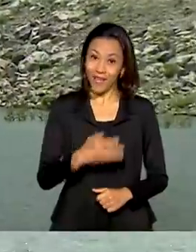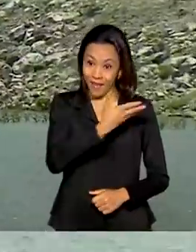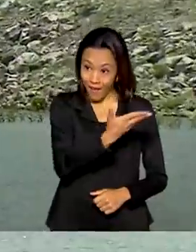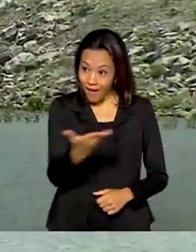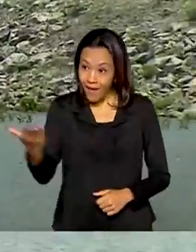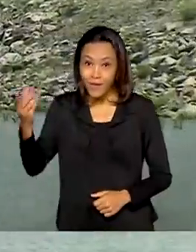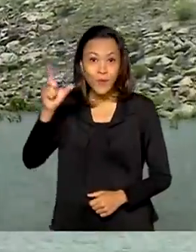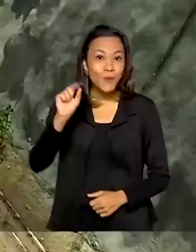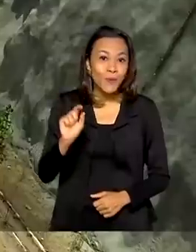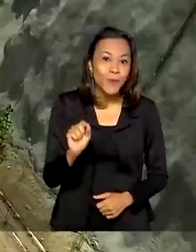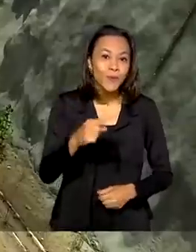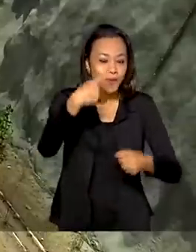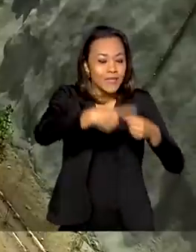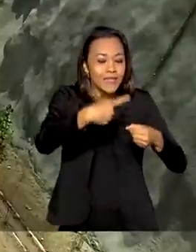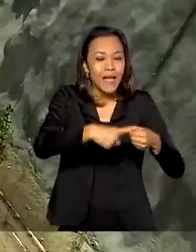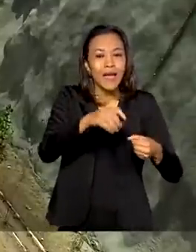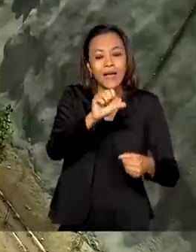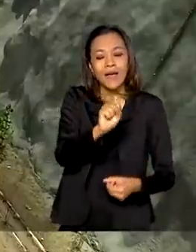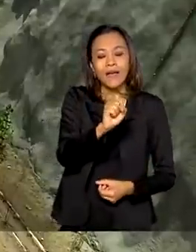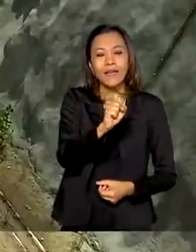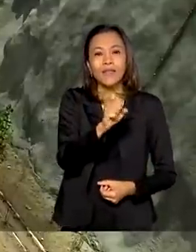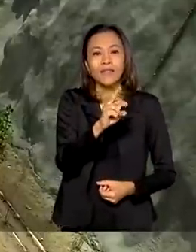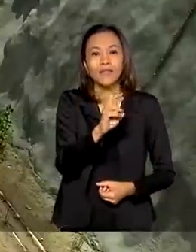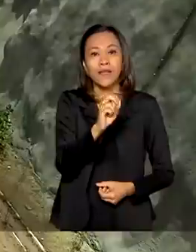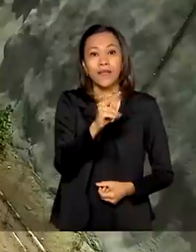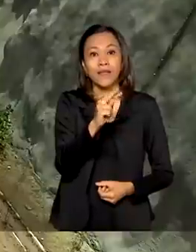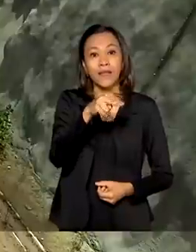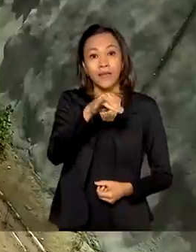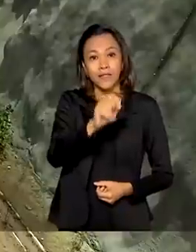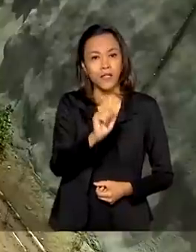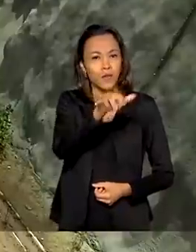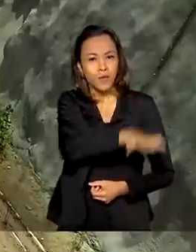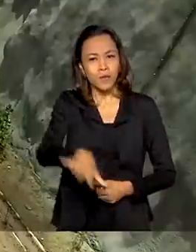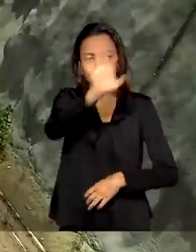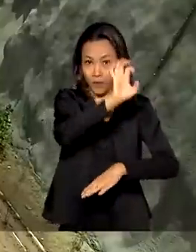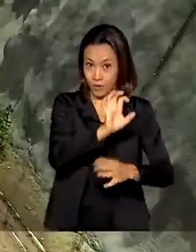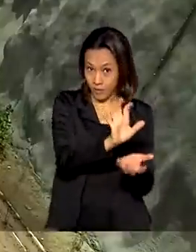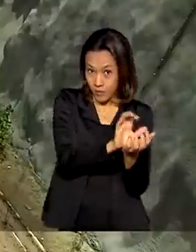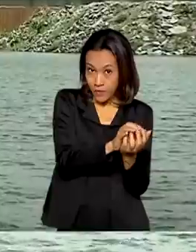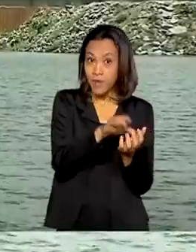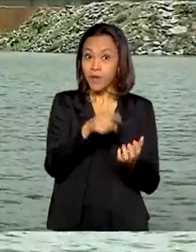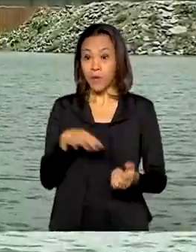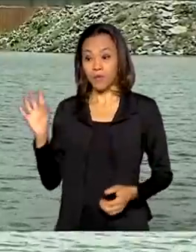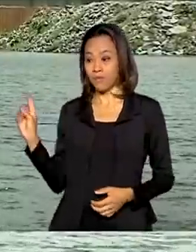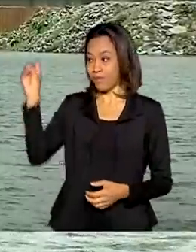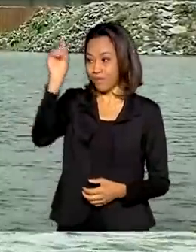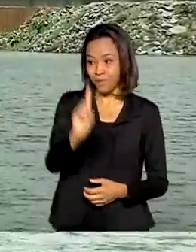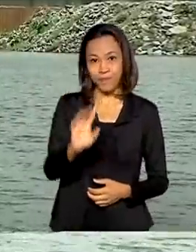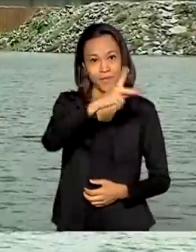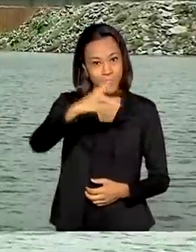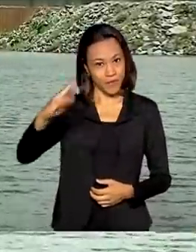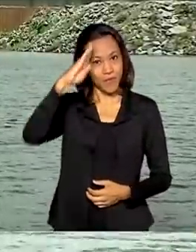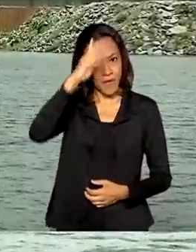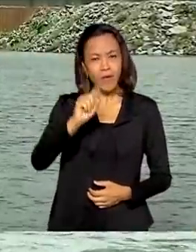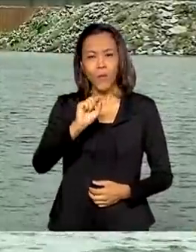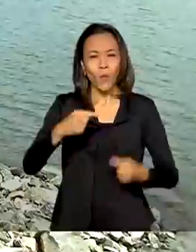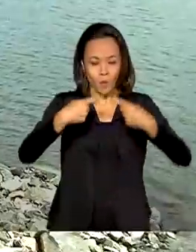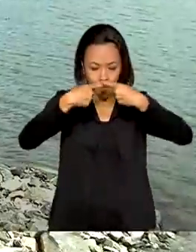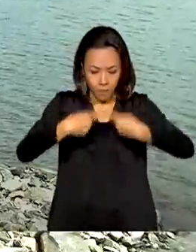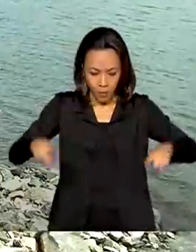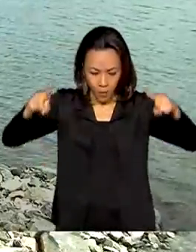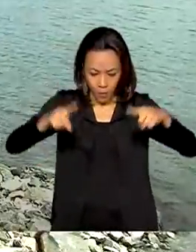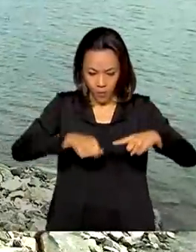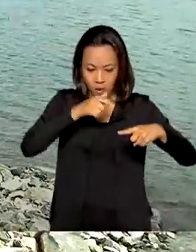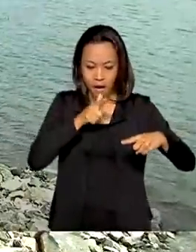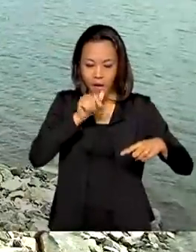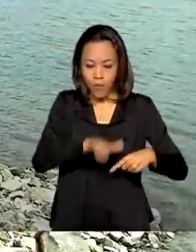Essas são imagens de Sertânia, no estado de Pernambuco, onde o presidente Jair Bolsonaro vai estar hoje para acionar as comportas do ramal